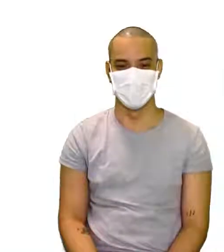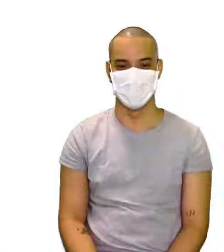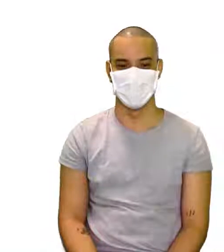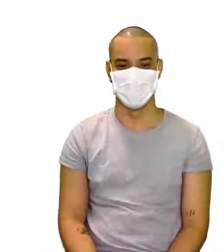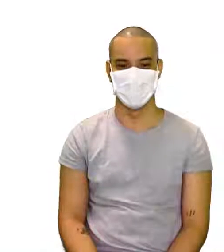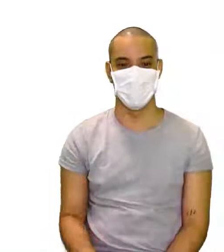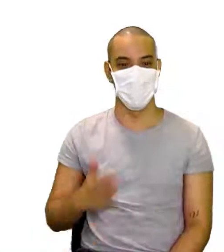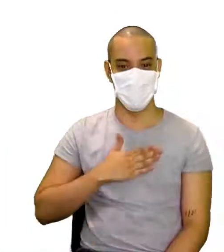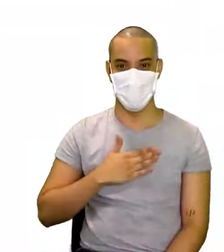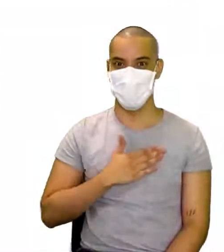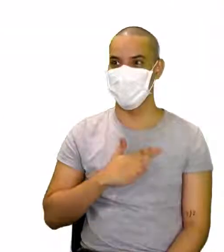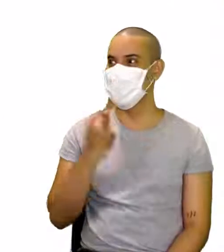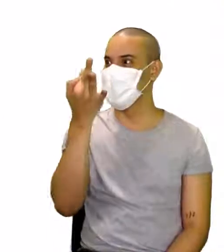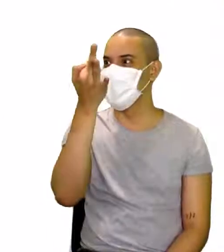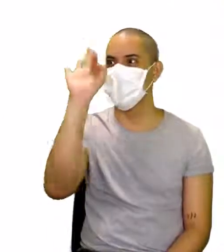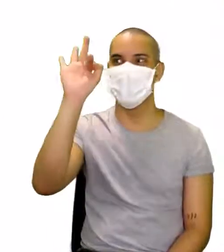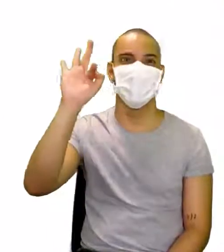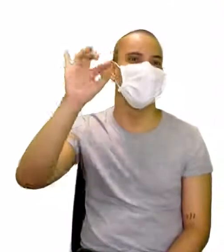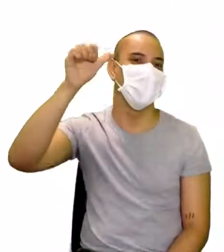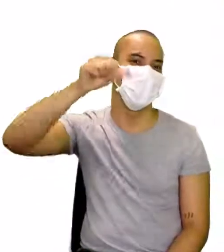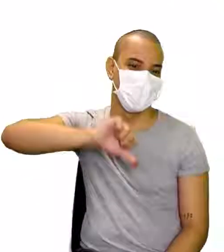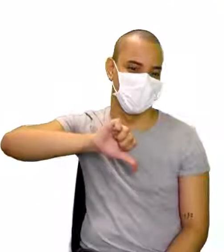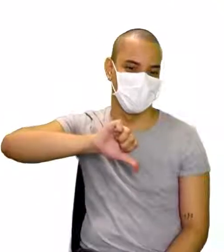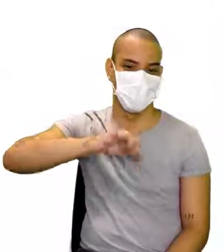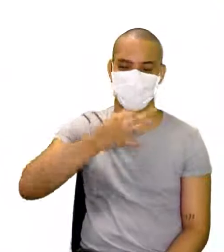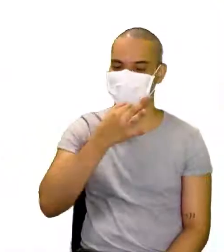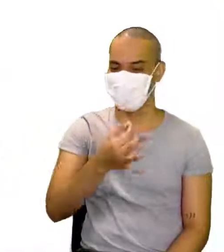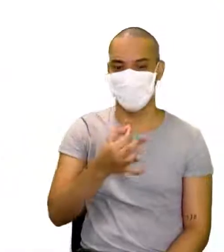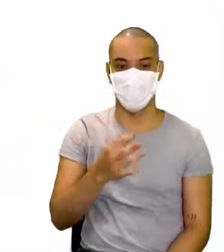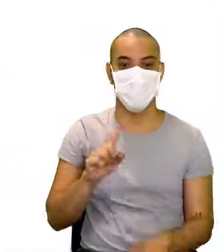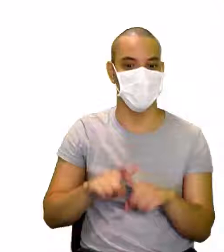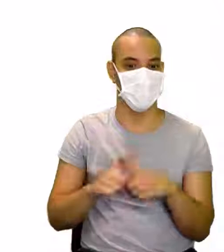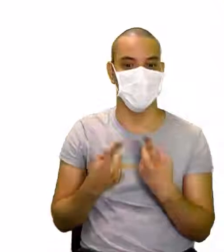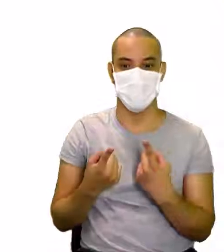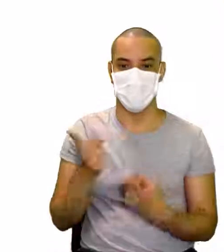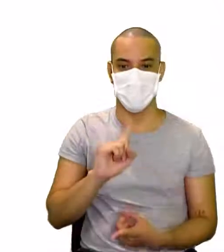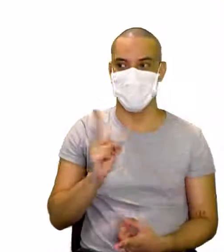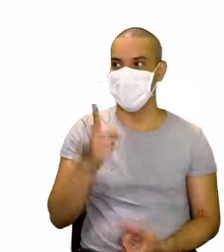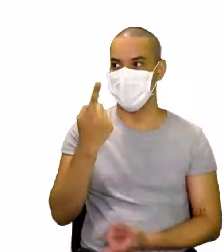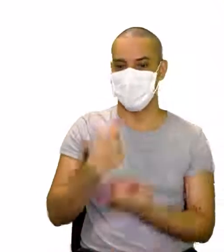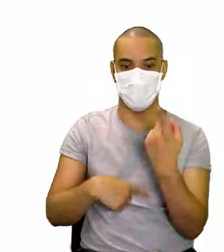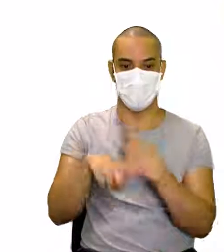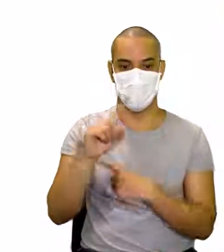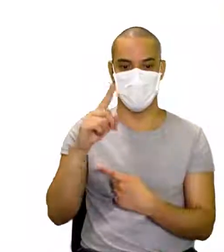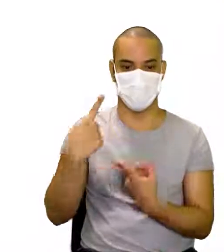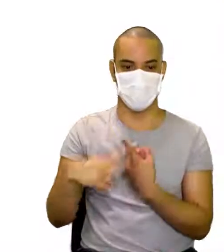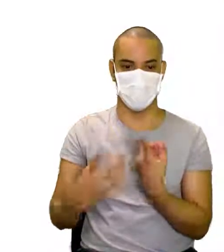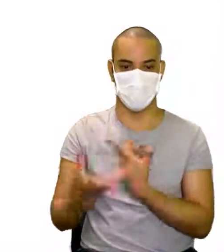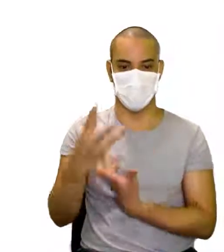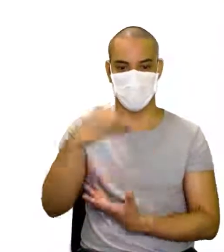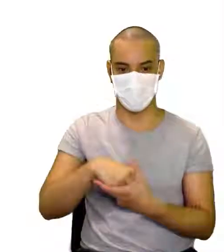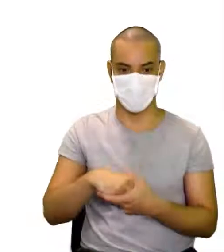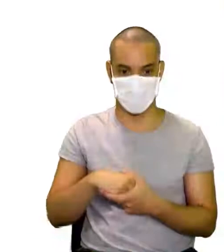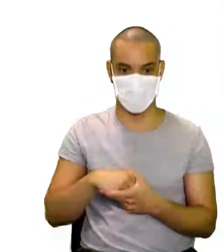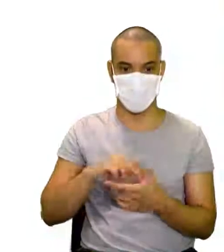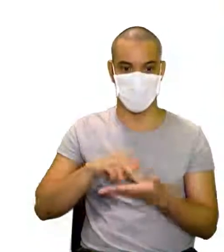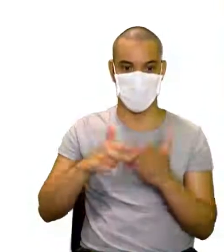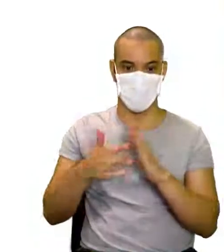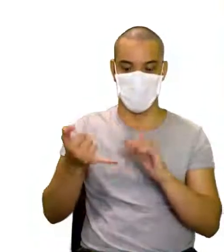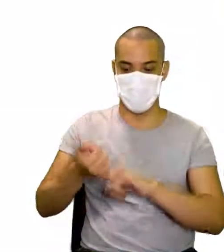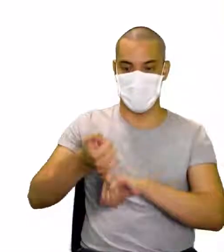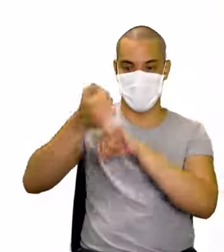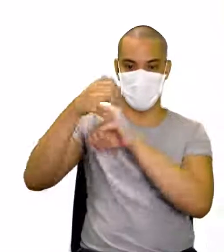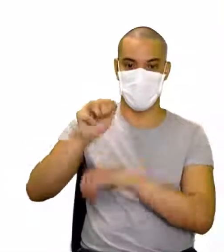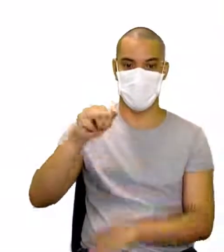O meu francês aqui foi péssimo. Não de surpreender, traduz aqui por amante em português, né?